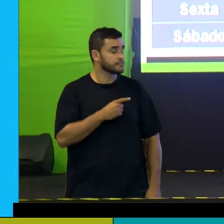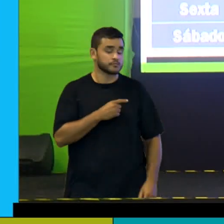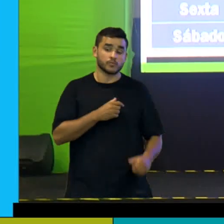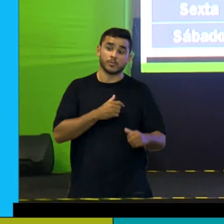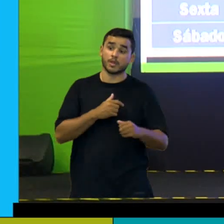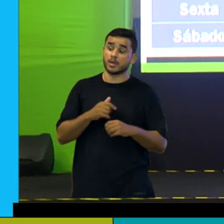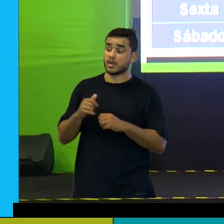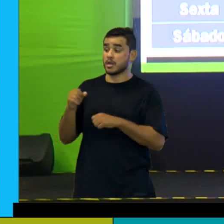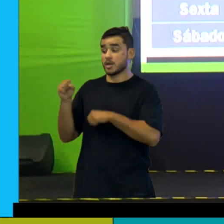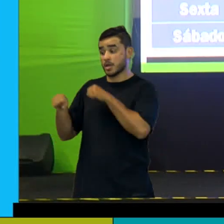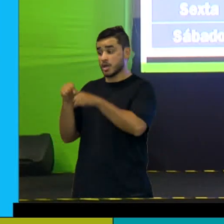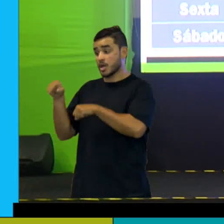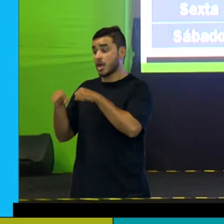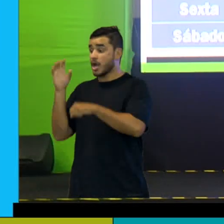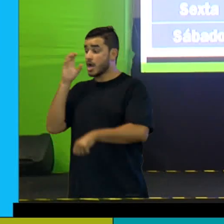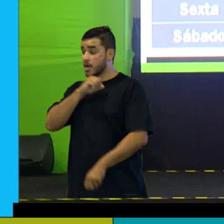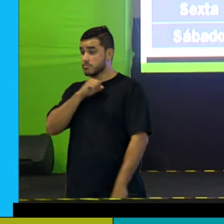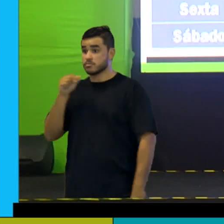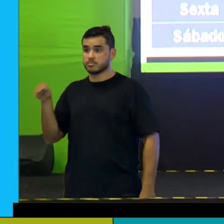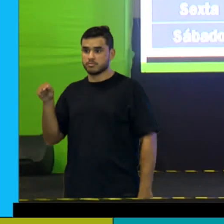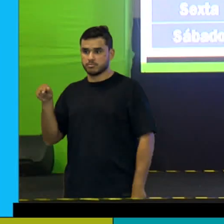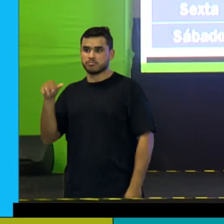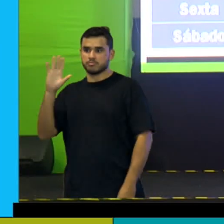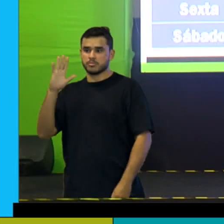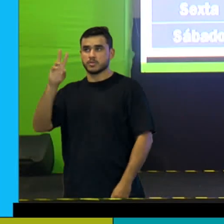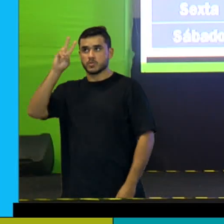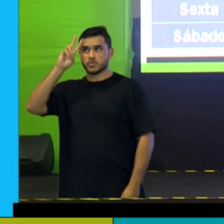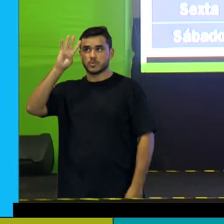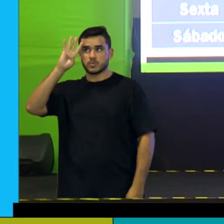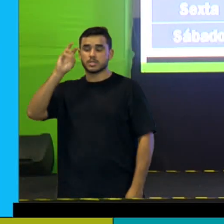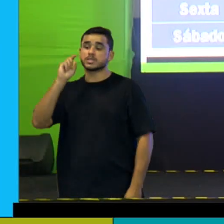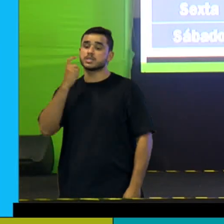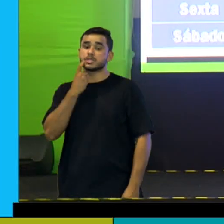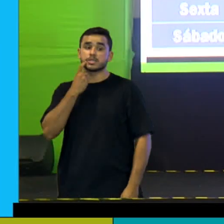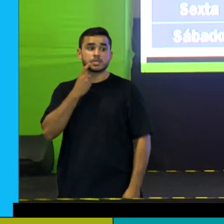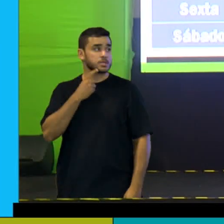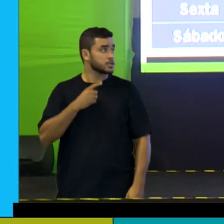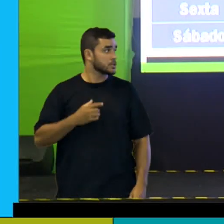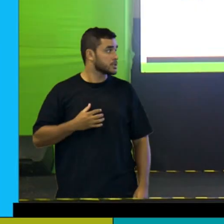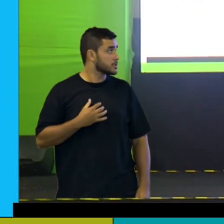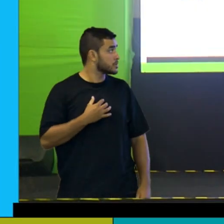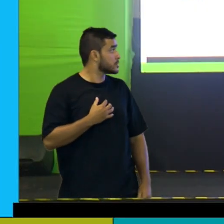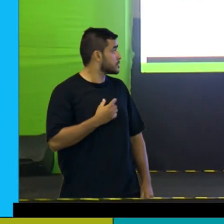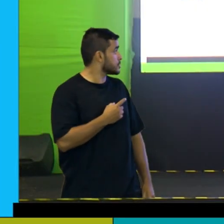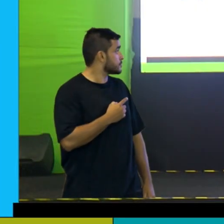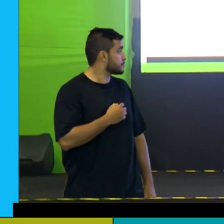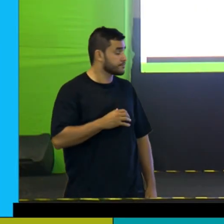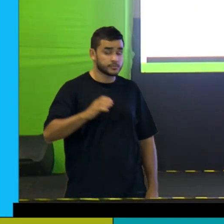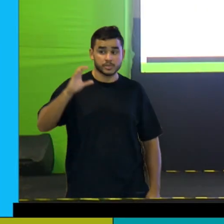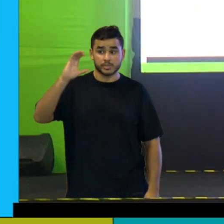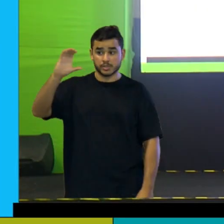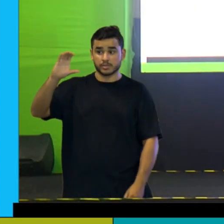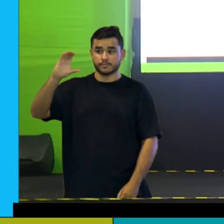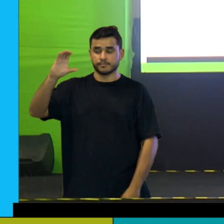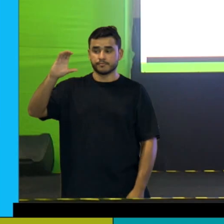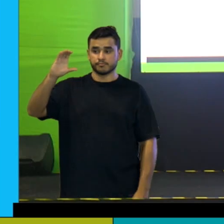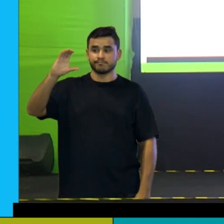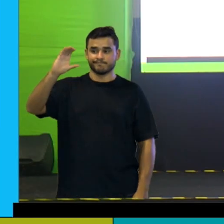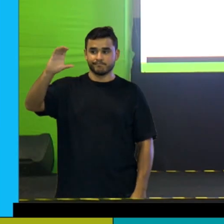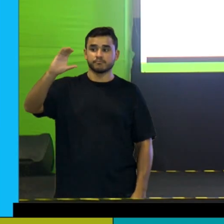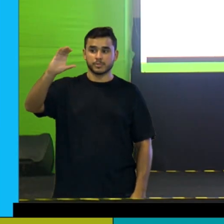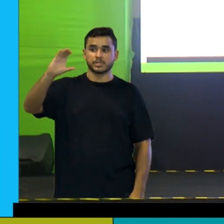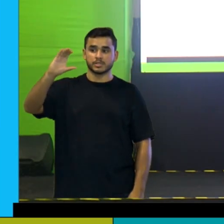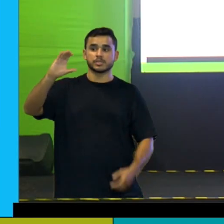então a da bicicleta foi menor, foi melhor. Resposta, então, segunda, quarta e sexta. Aí, Maico, eu botei aí, ó, numa outra forma de